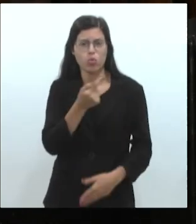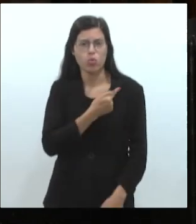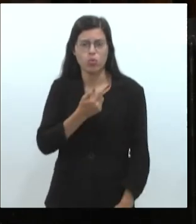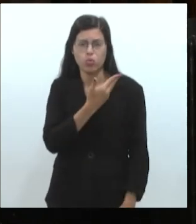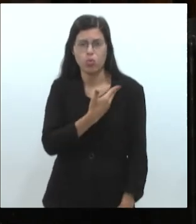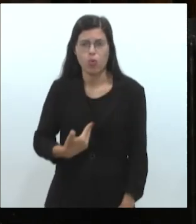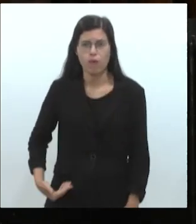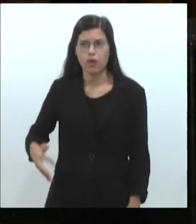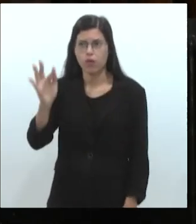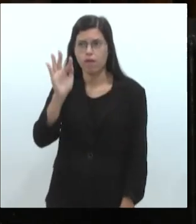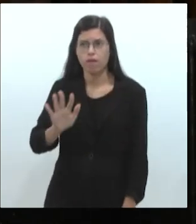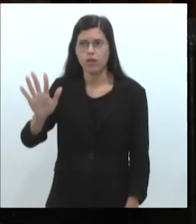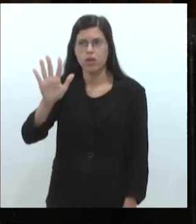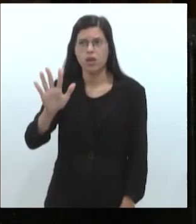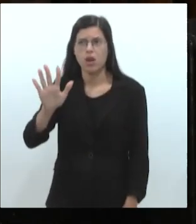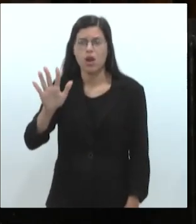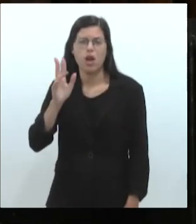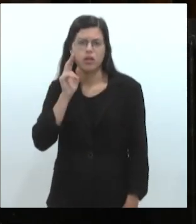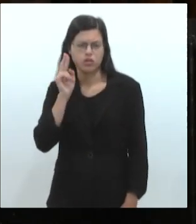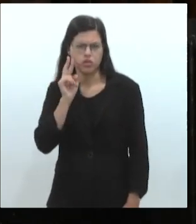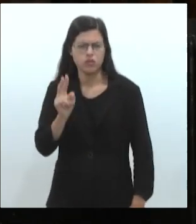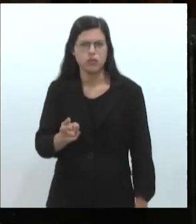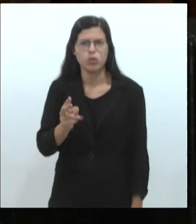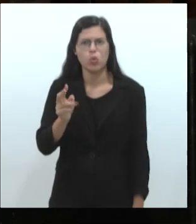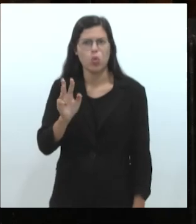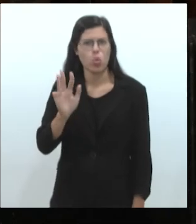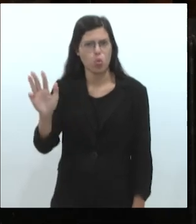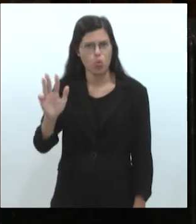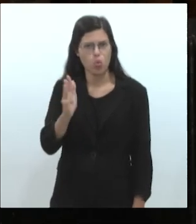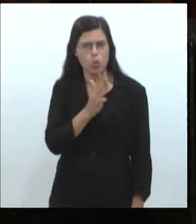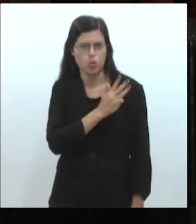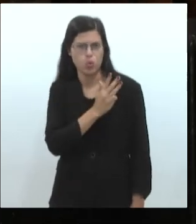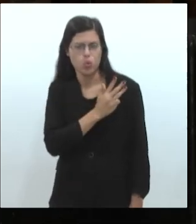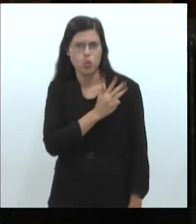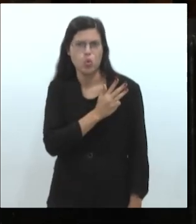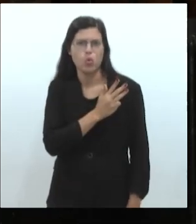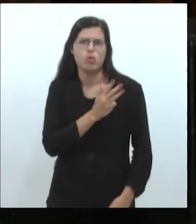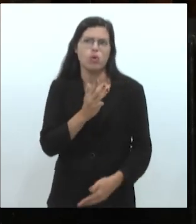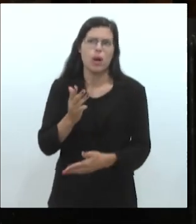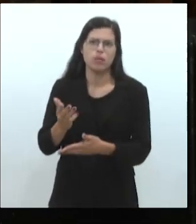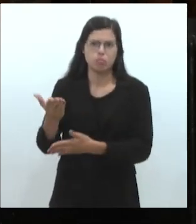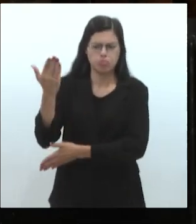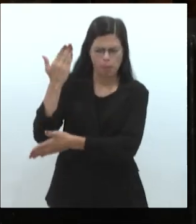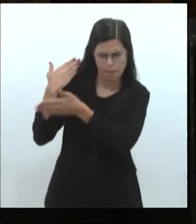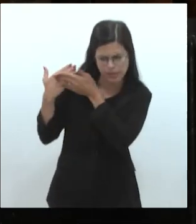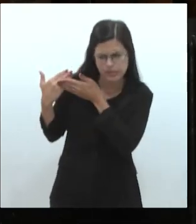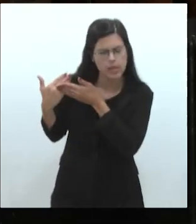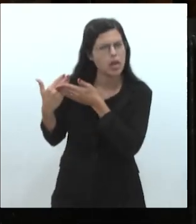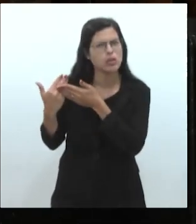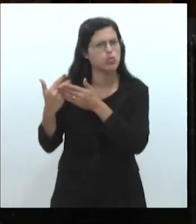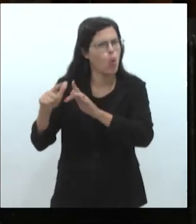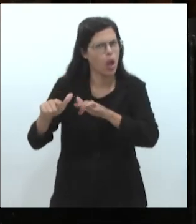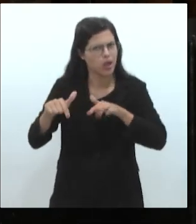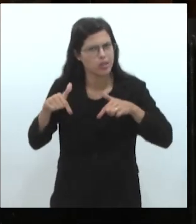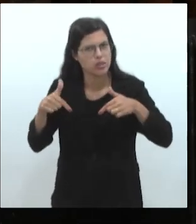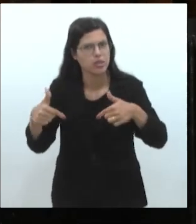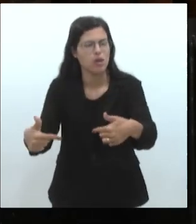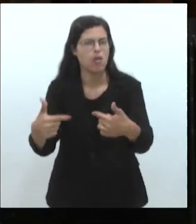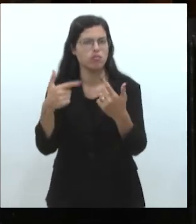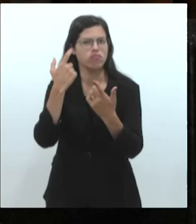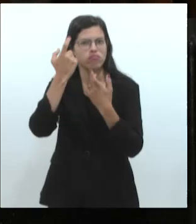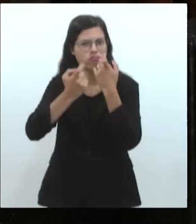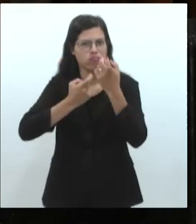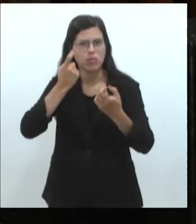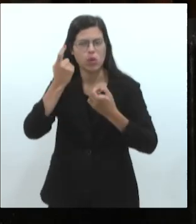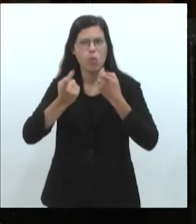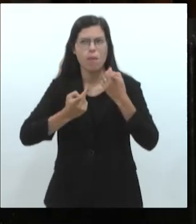no Lula 1, Lula 2, um presidente ativo, um presidente que se preocupava com as articulações